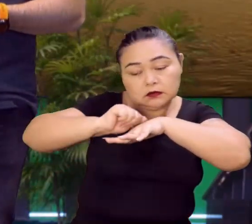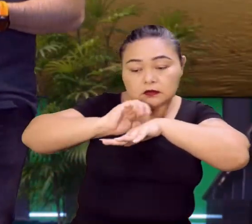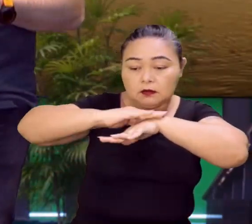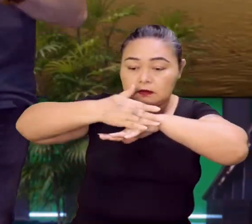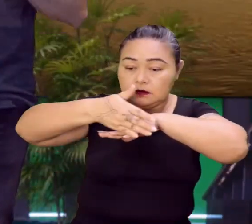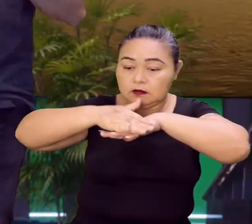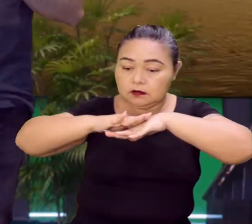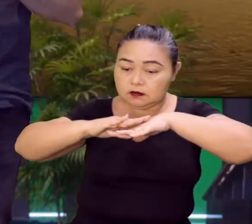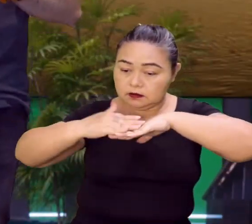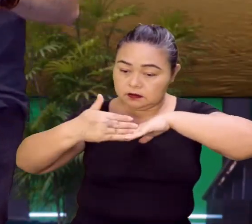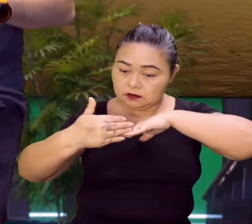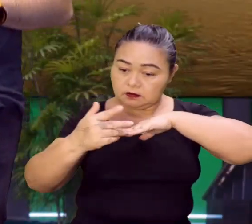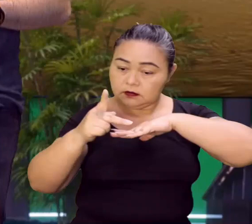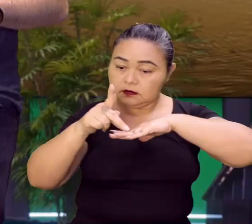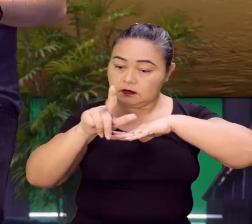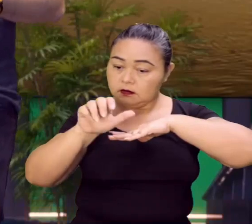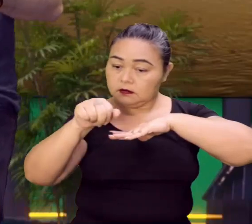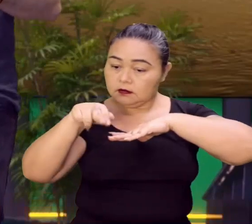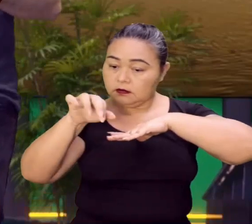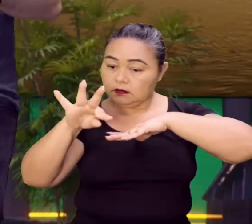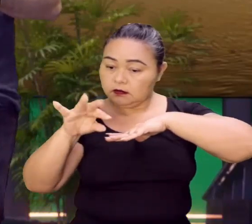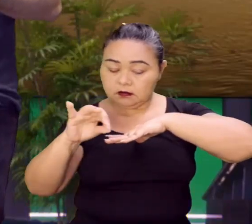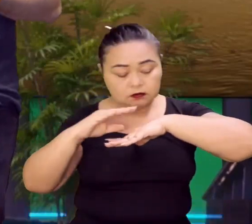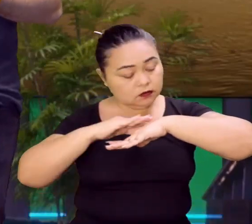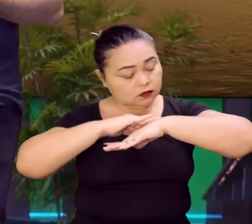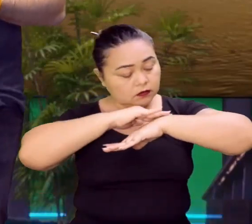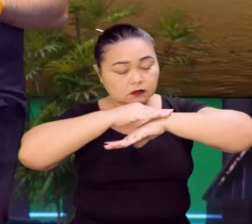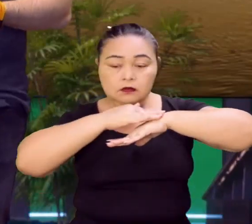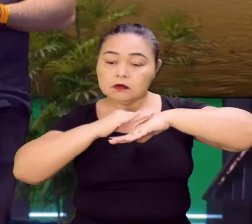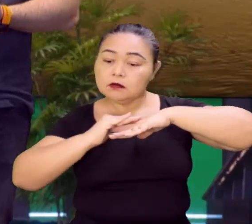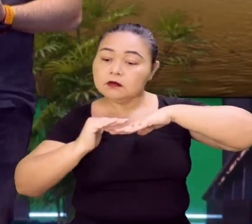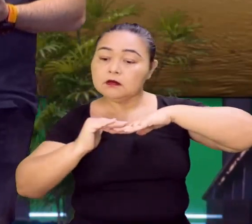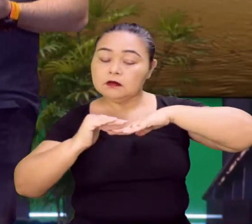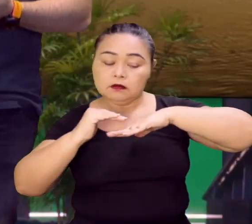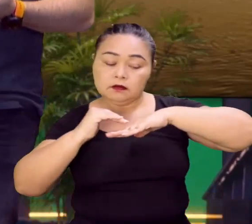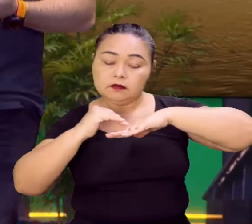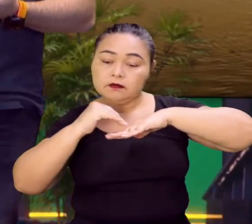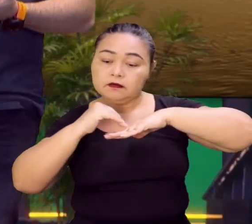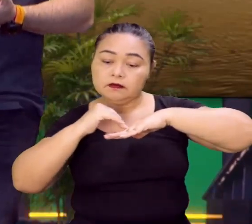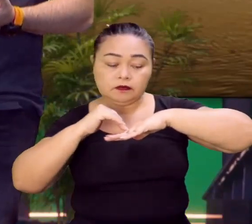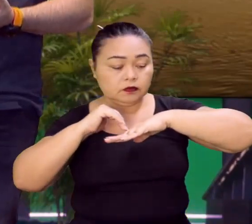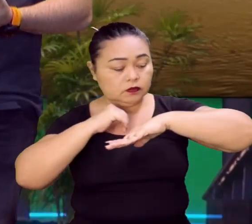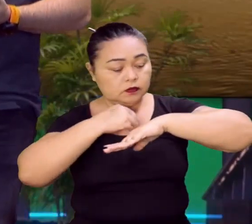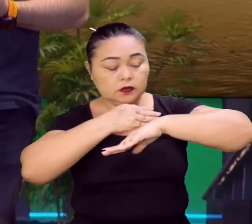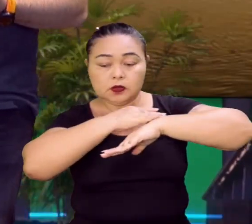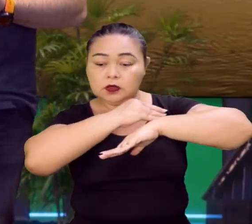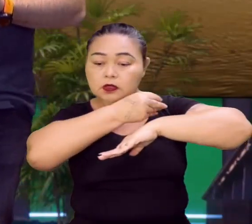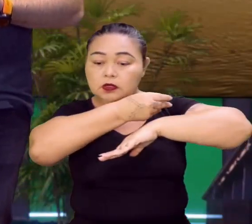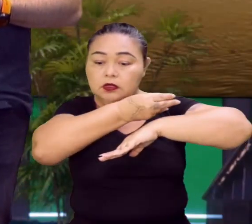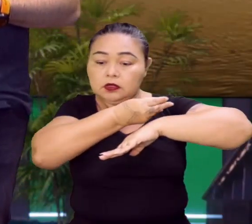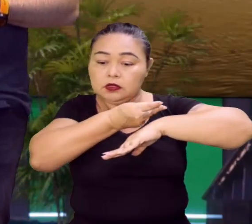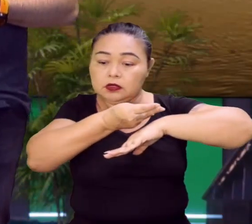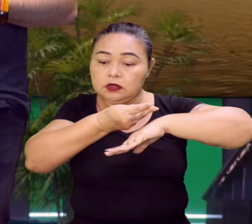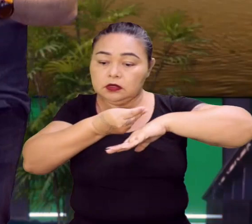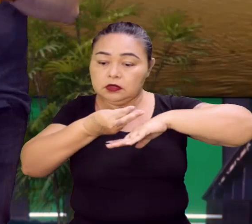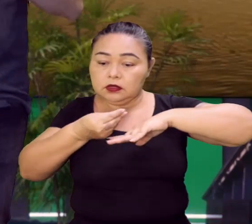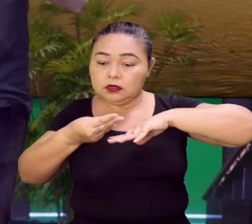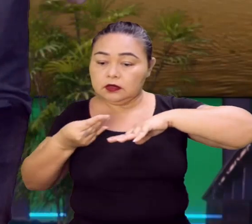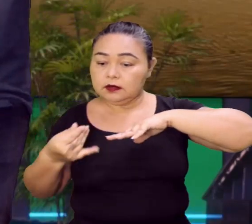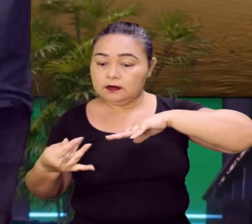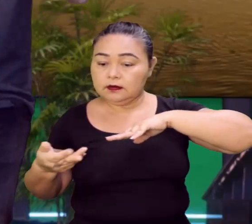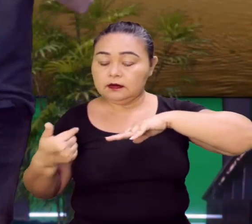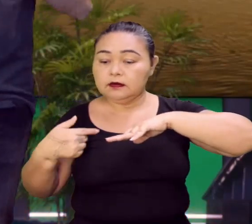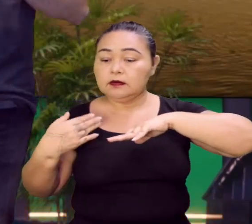relevo. Então, planaltos são áreas onde predominam os processos erosivos,